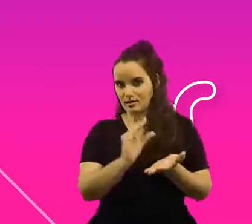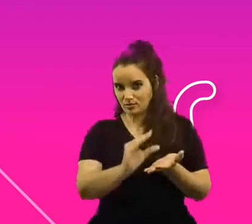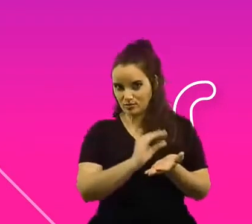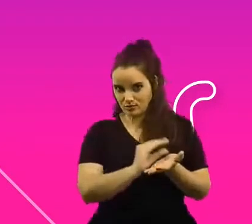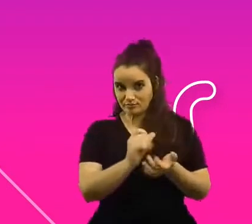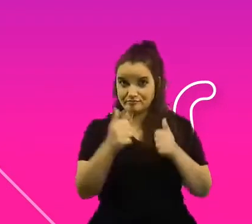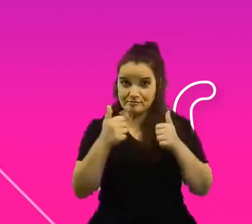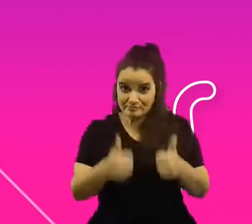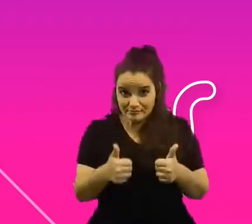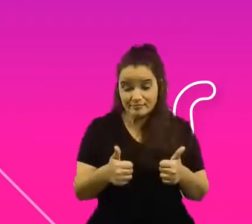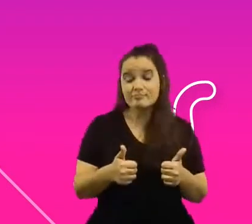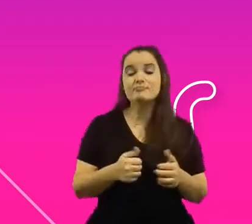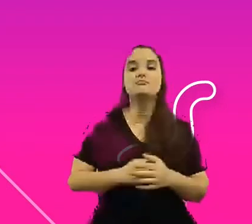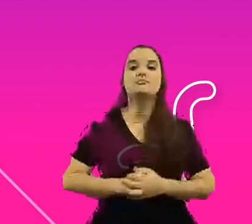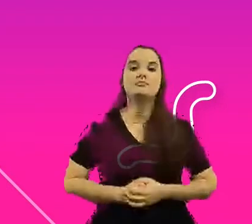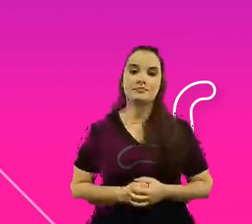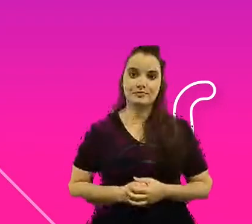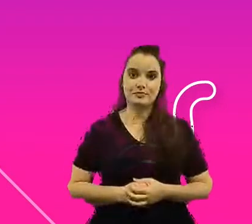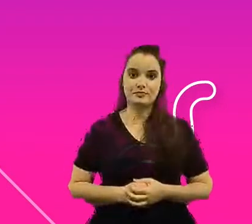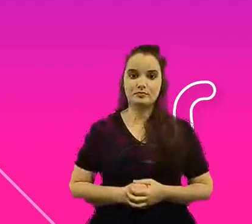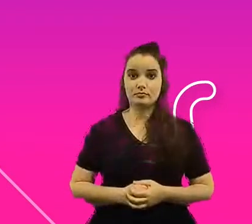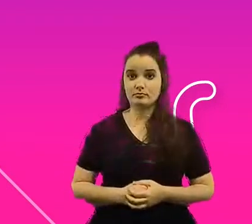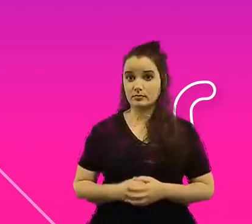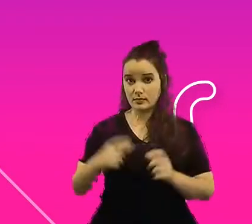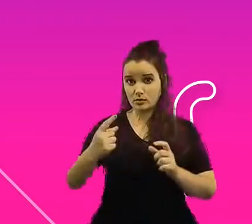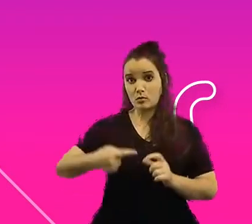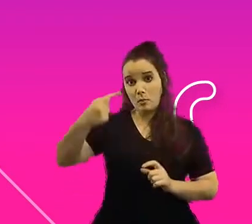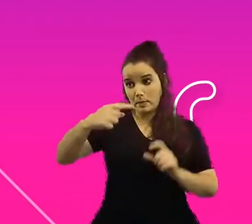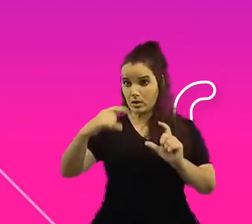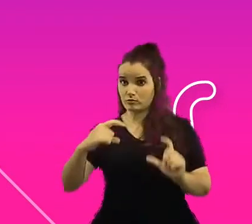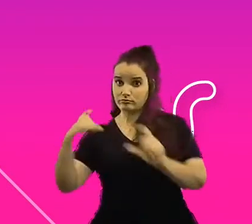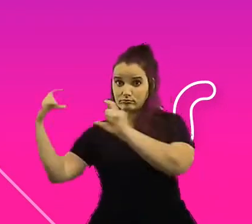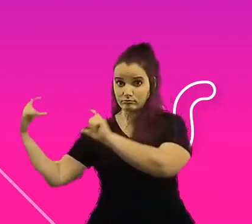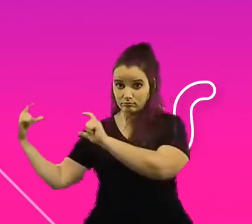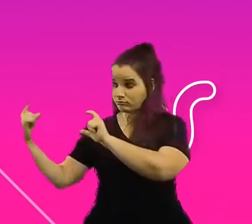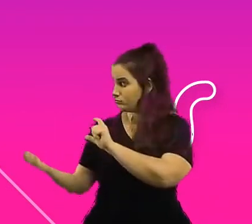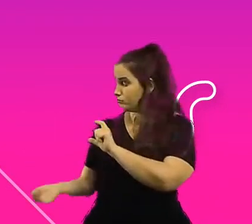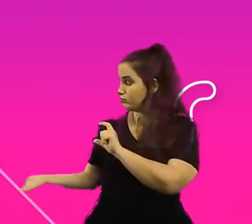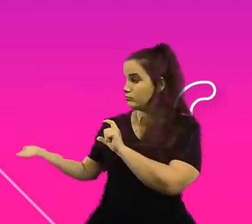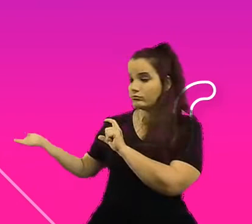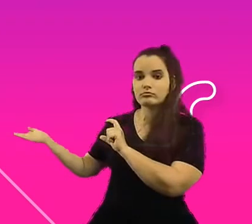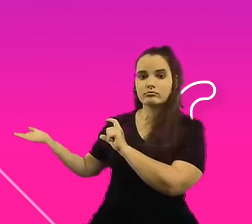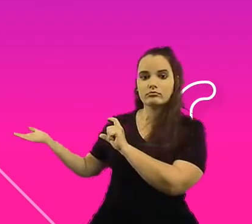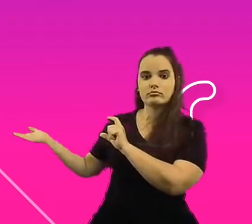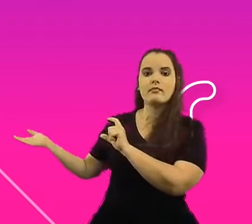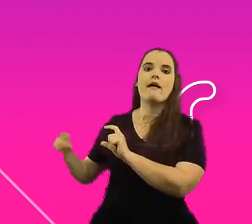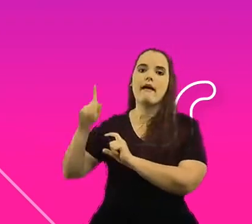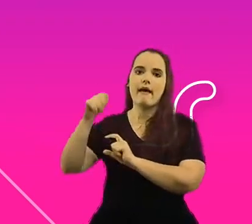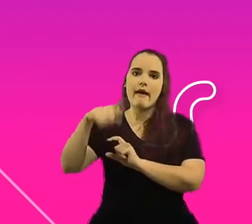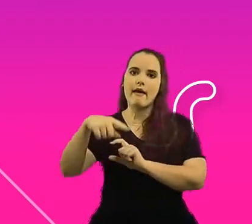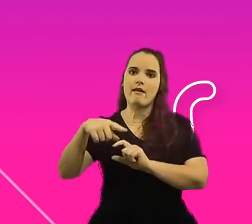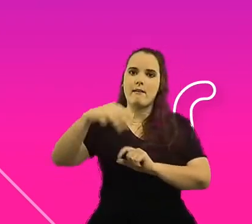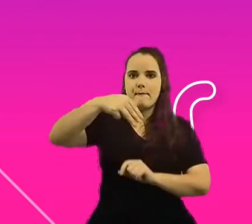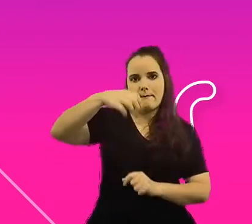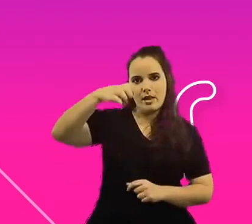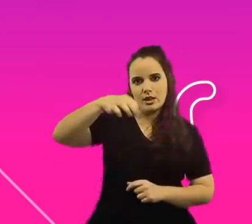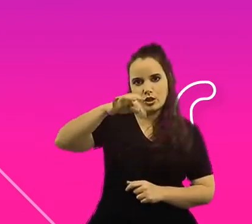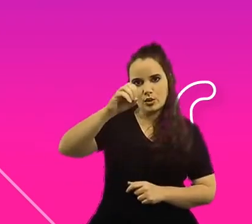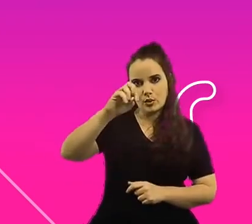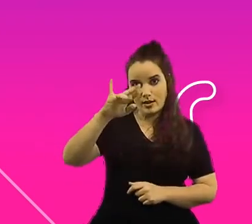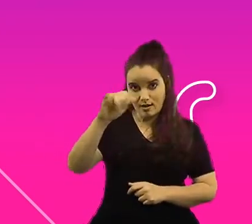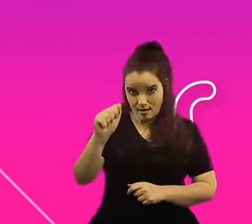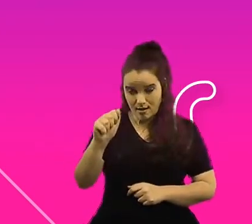primeiro quadro são as formações e mentorias do SGB. Se você clicar em Saiba Mais, ele vai te direcionar para uma